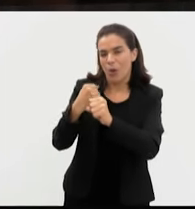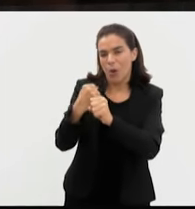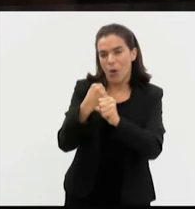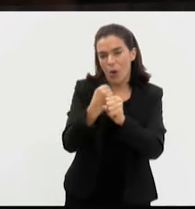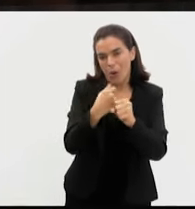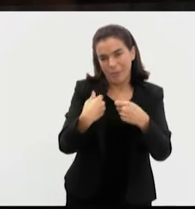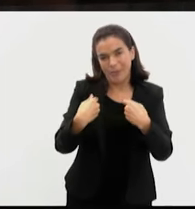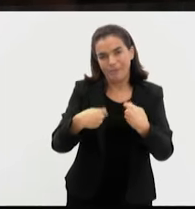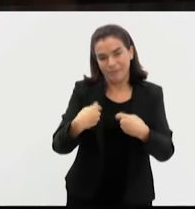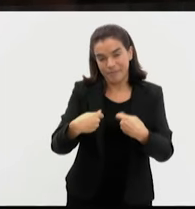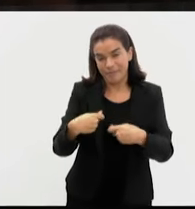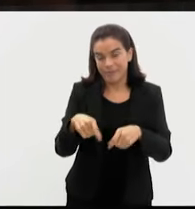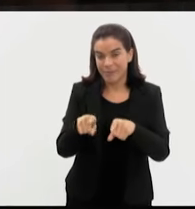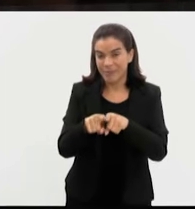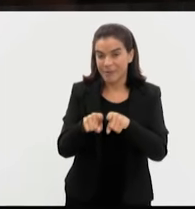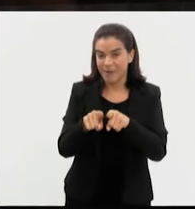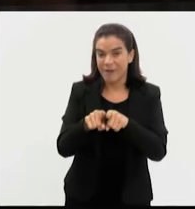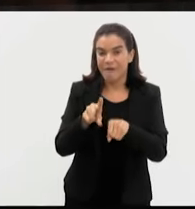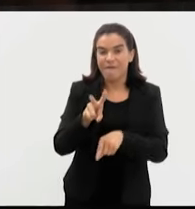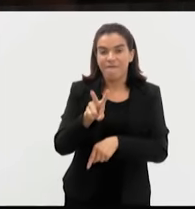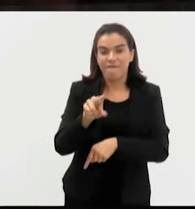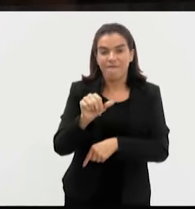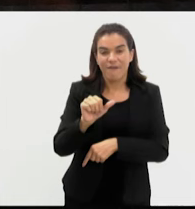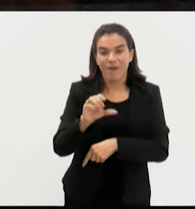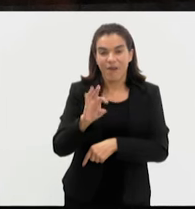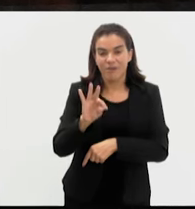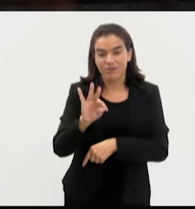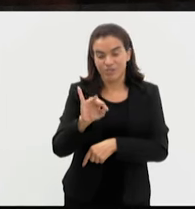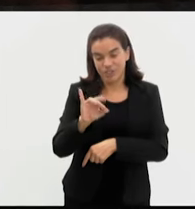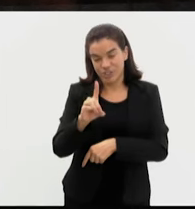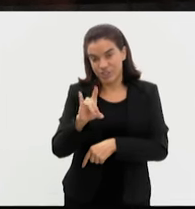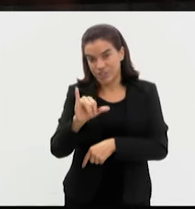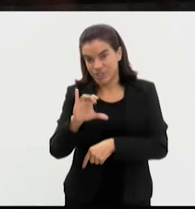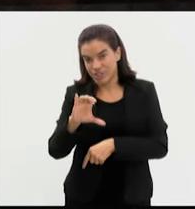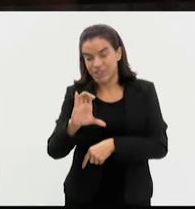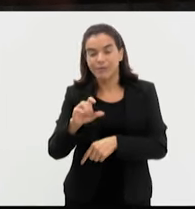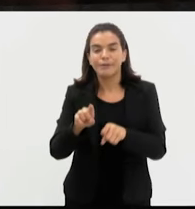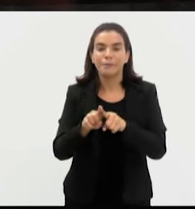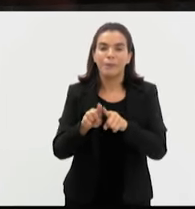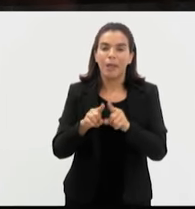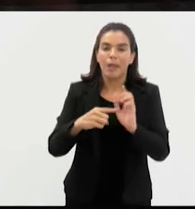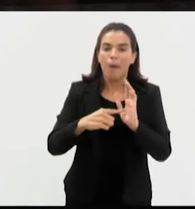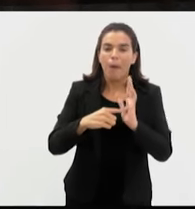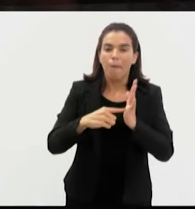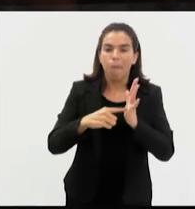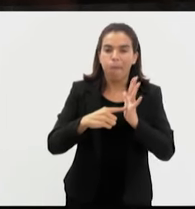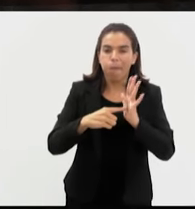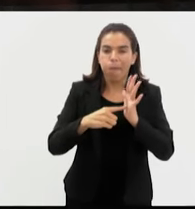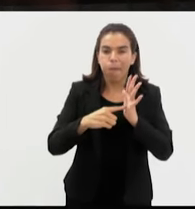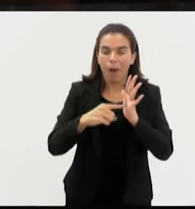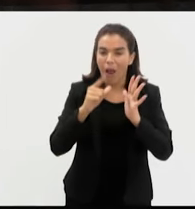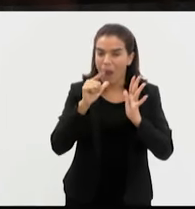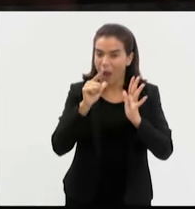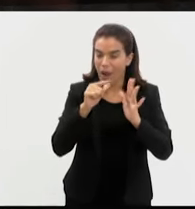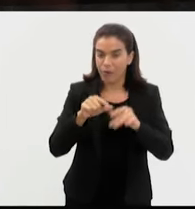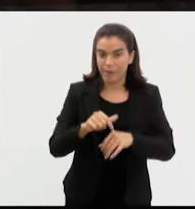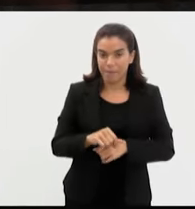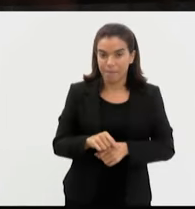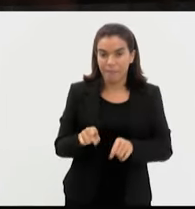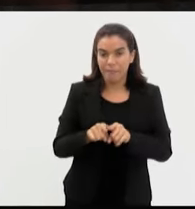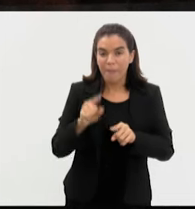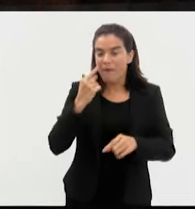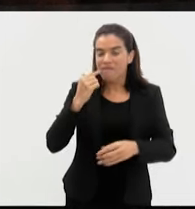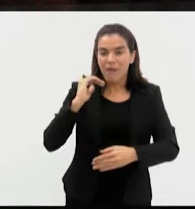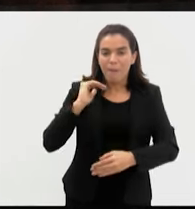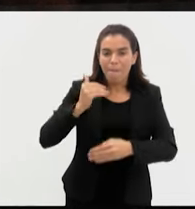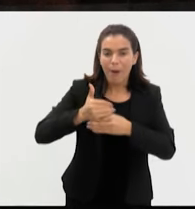elev que é de suma importância colocação das Bombas e rever o sistema das comportas E